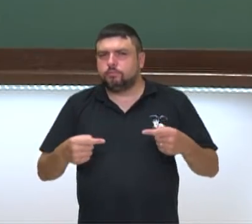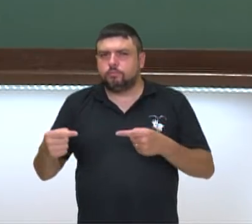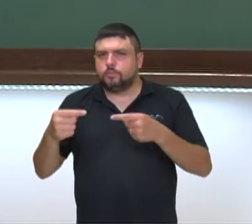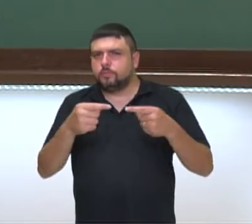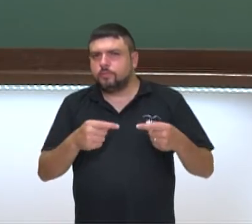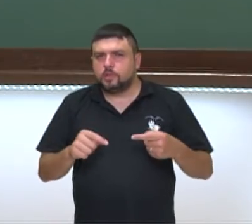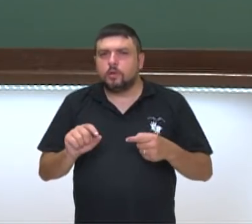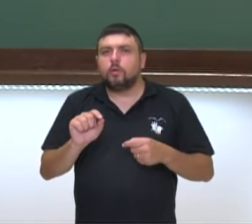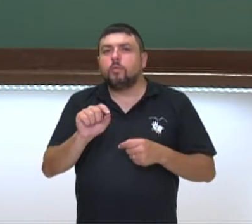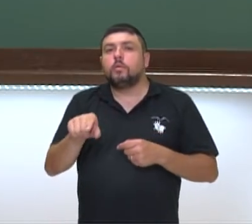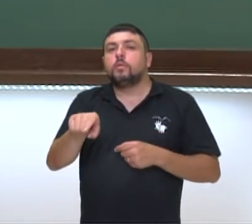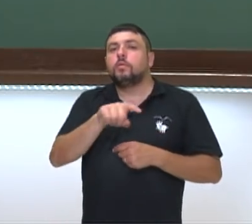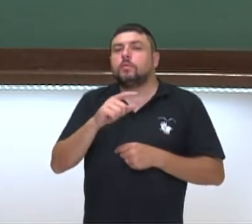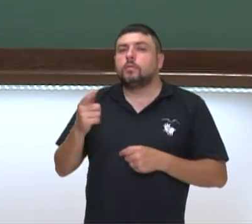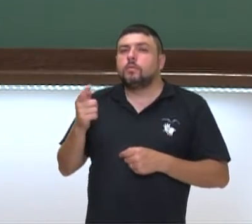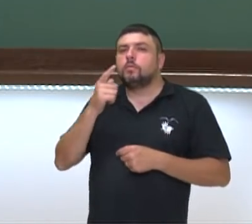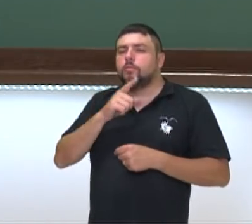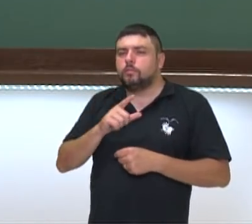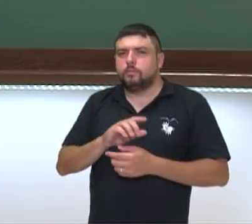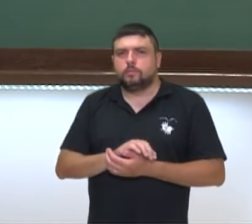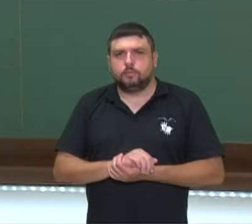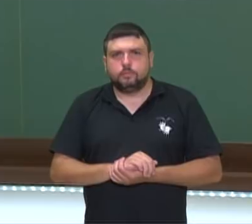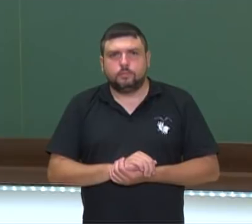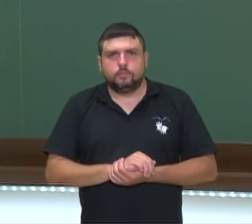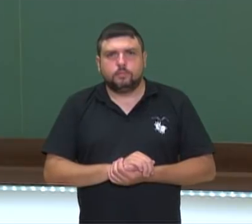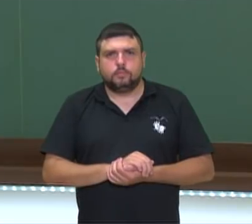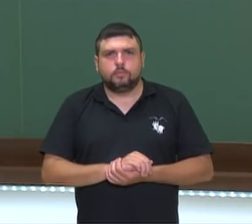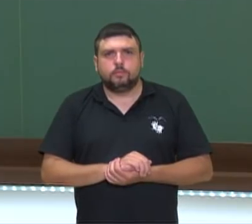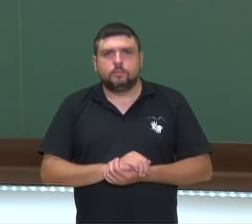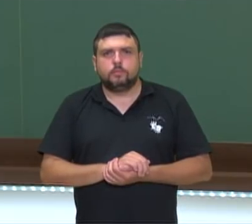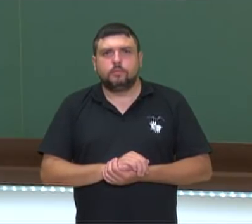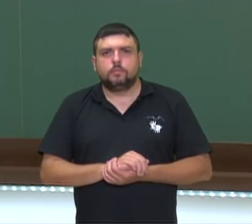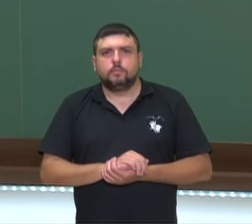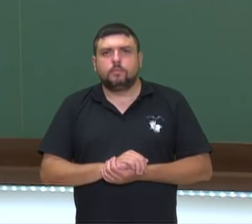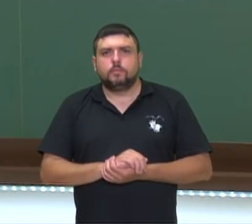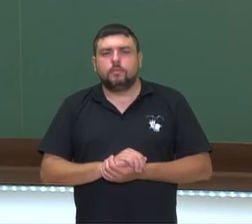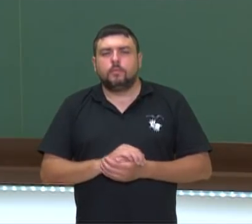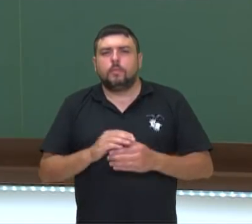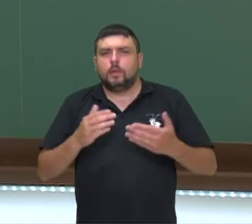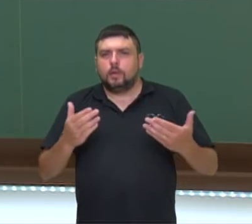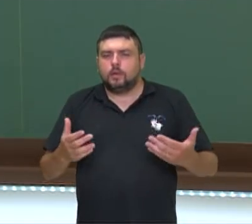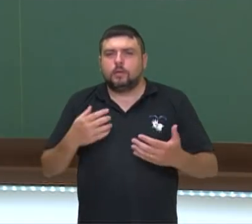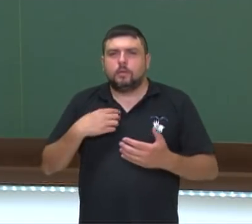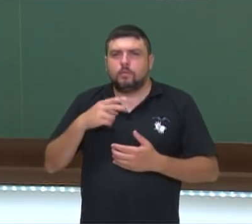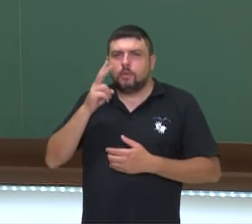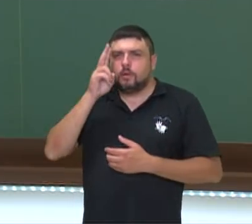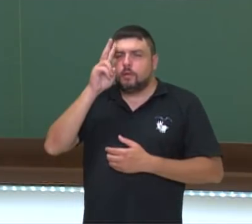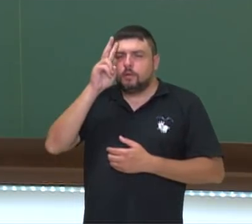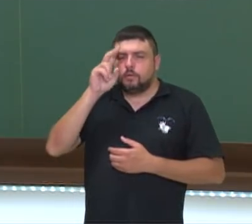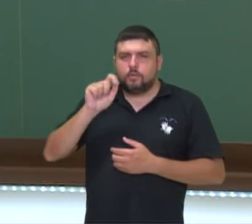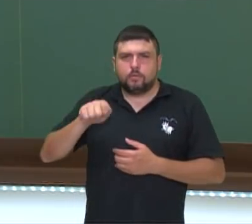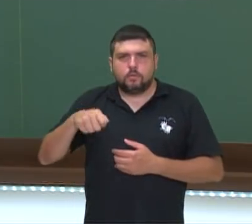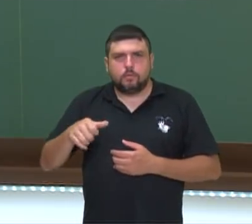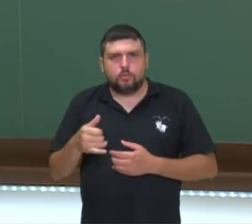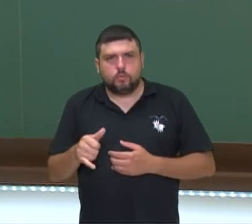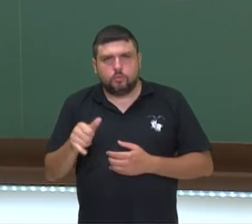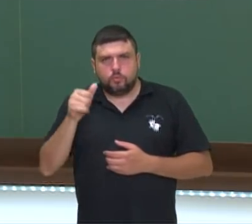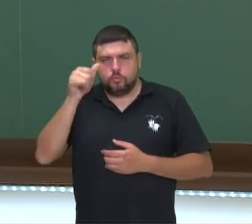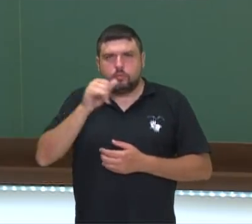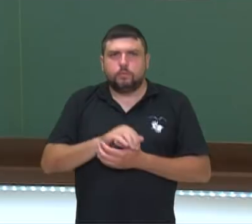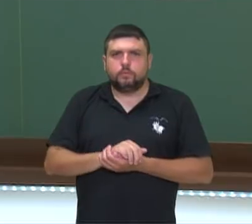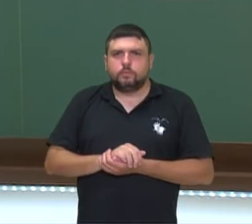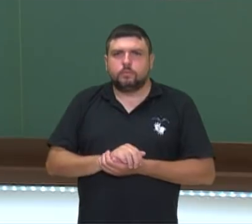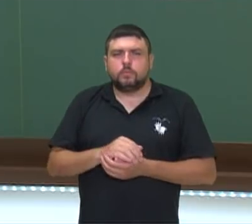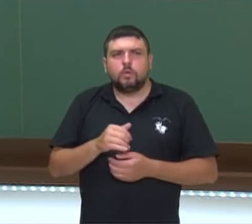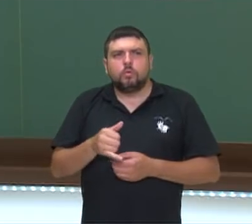vocês conseguiram nessa raciocínio. Então, nós, relembrando aqui a respeito dos juros, nós temos que o juro